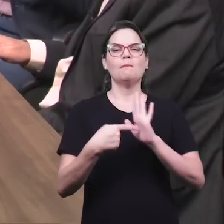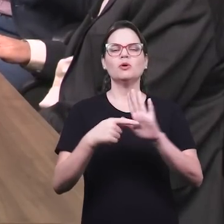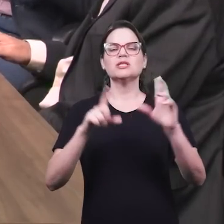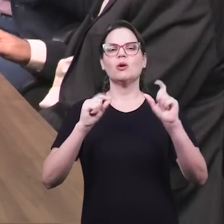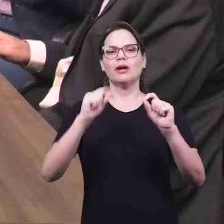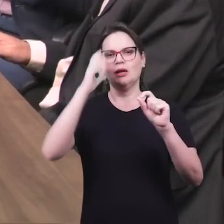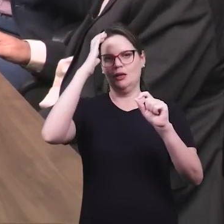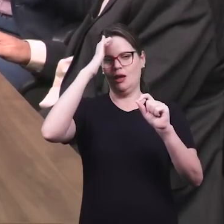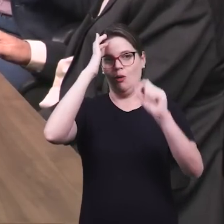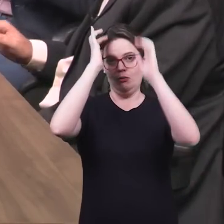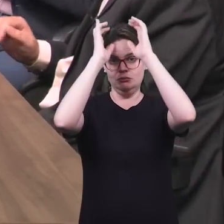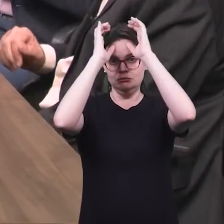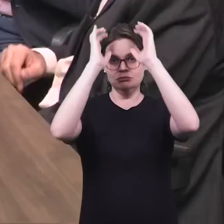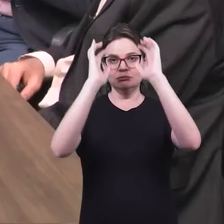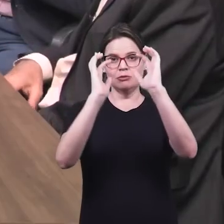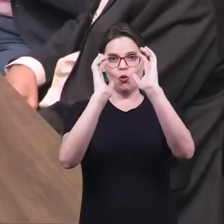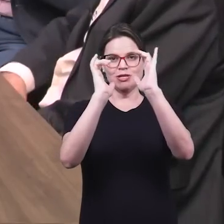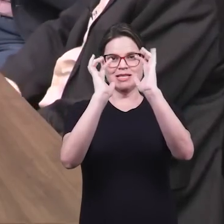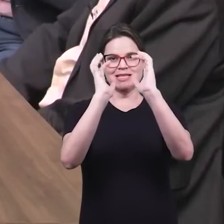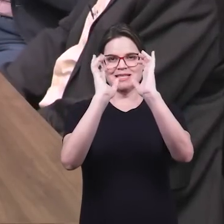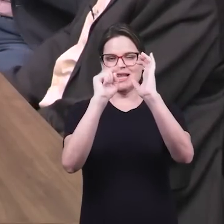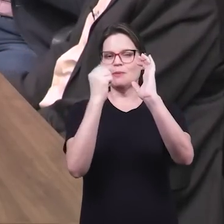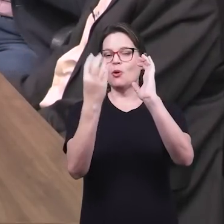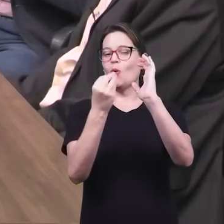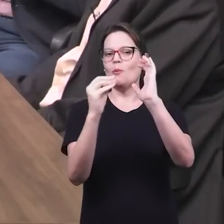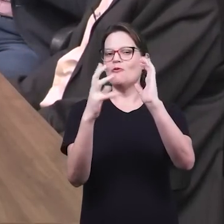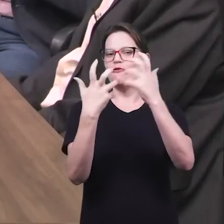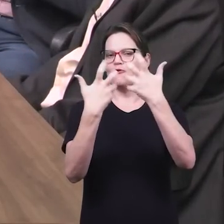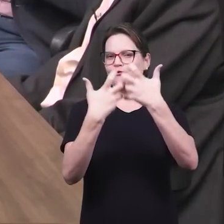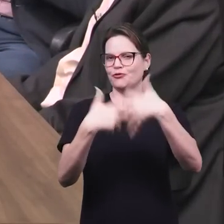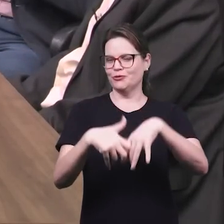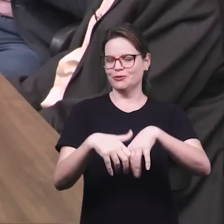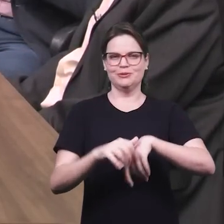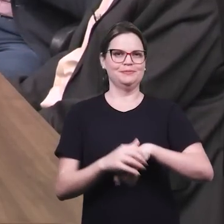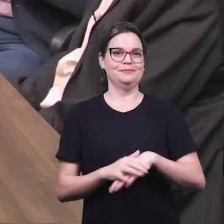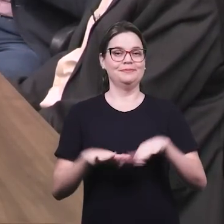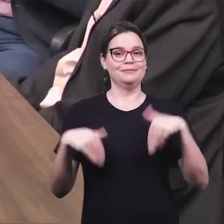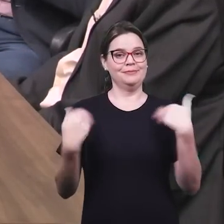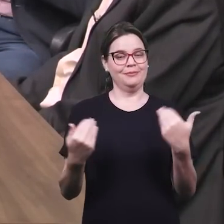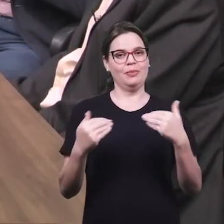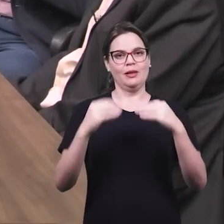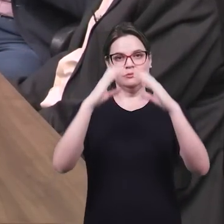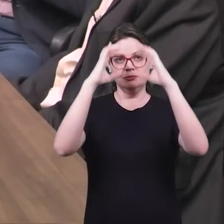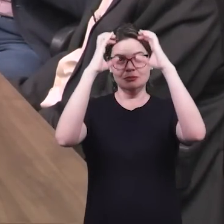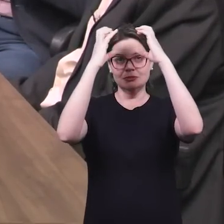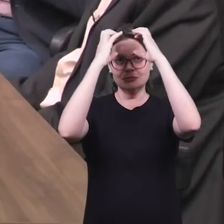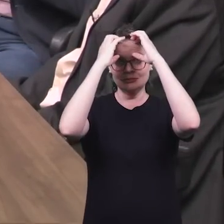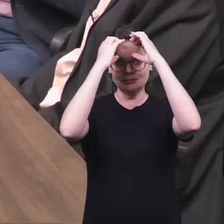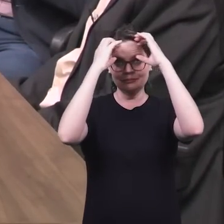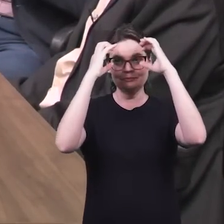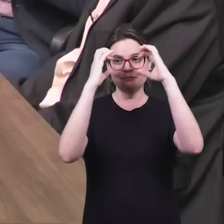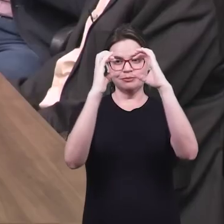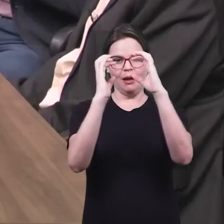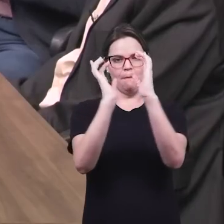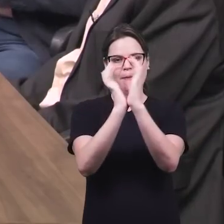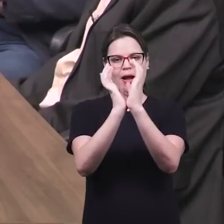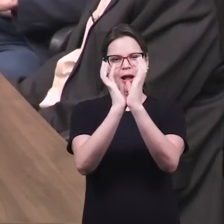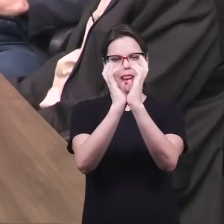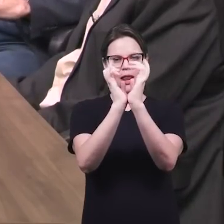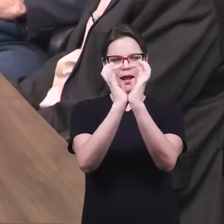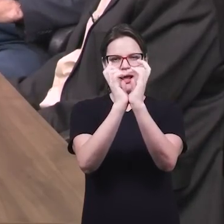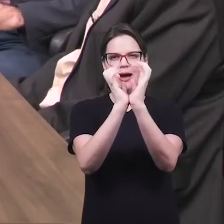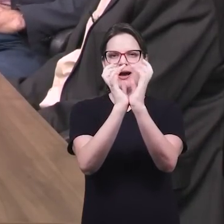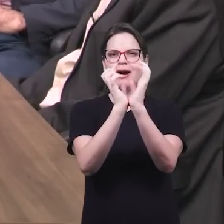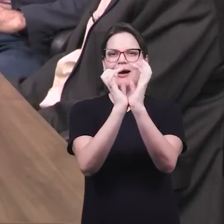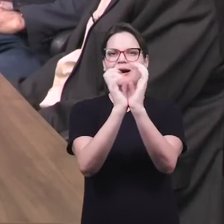fantástico quanto esse, não é? Muito bem. O cérebro, quando a gente pensa em memória, né, a gente pensa